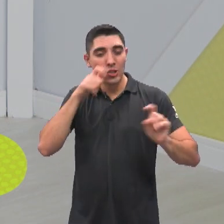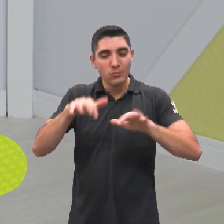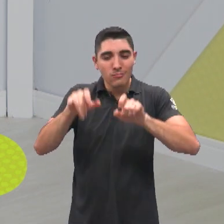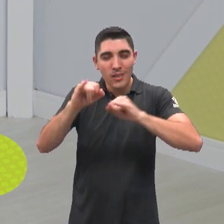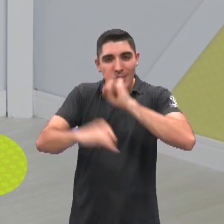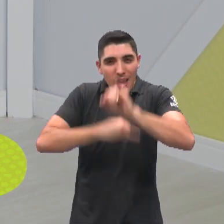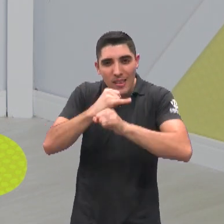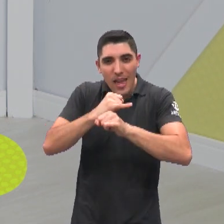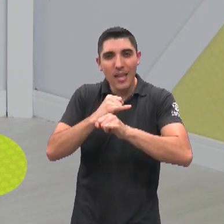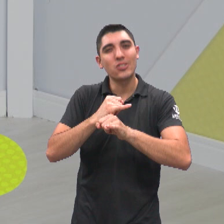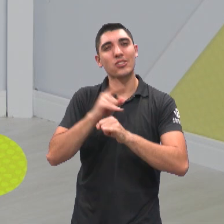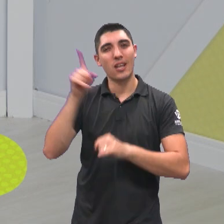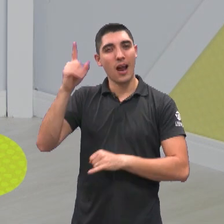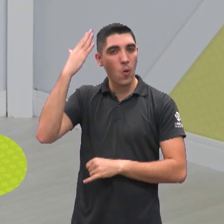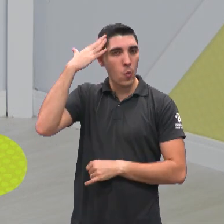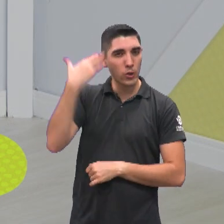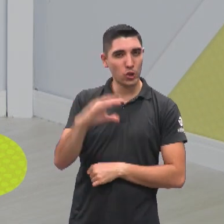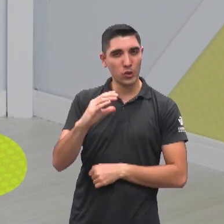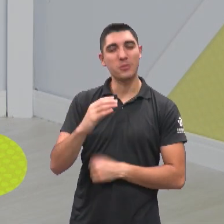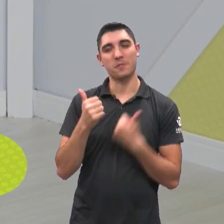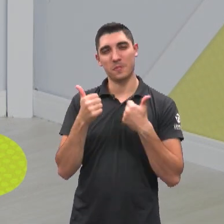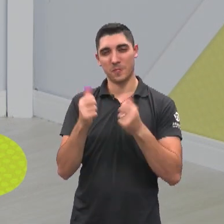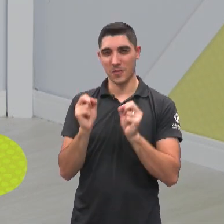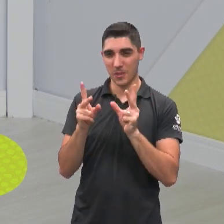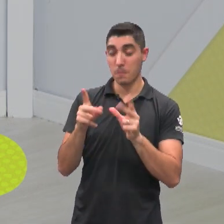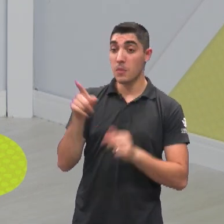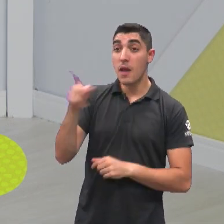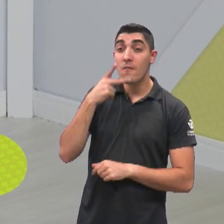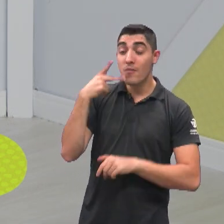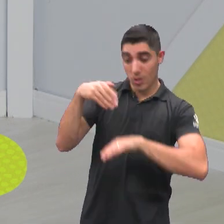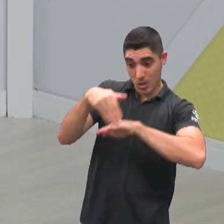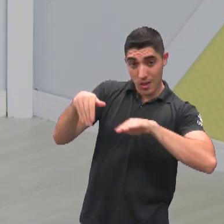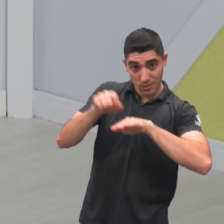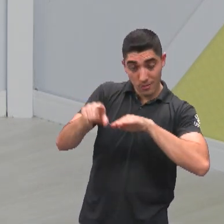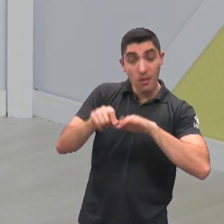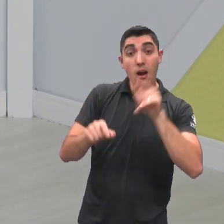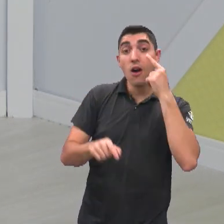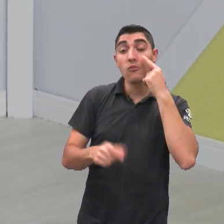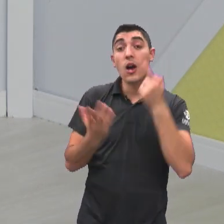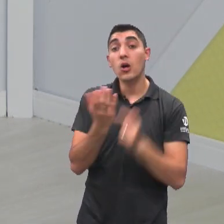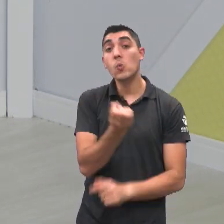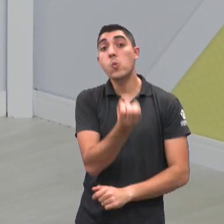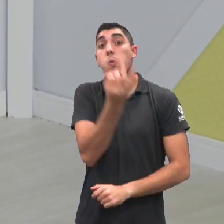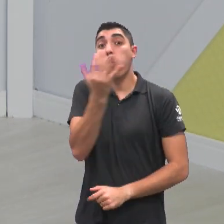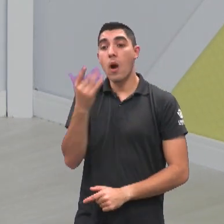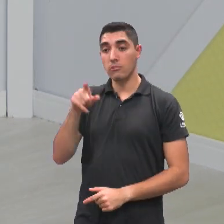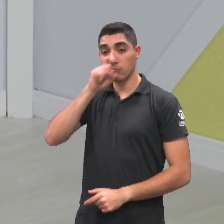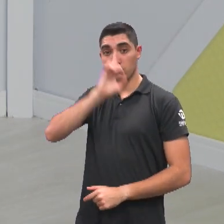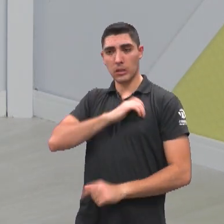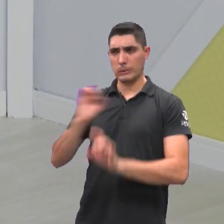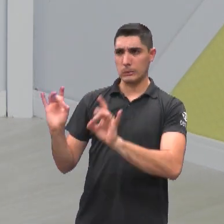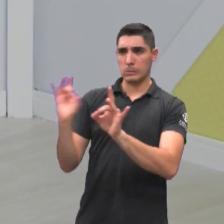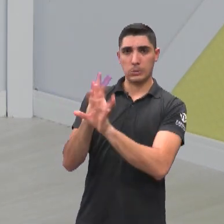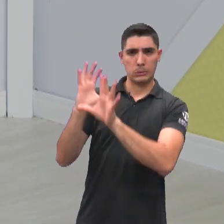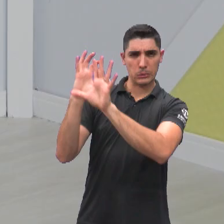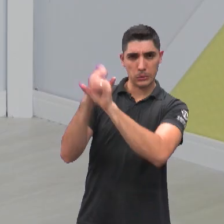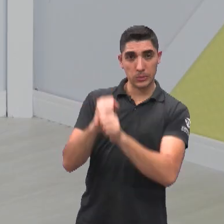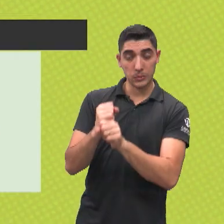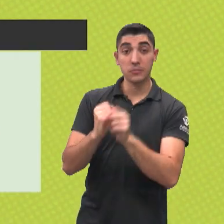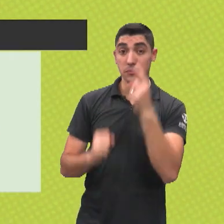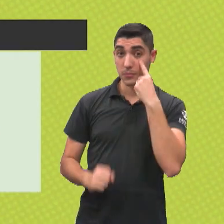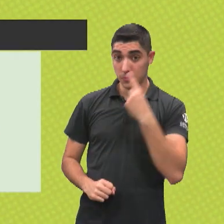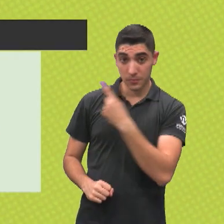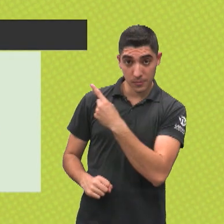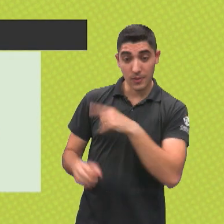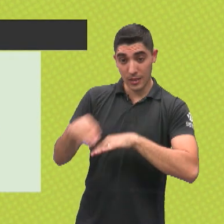no Águia DV, tá certo? Brunão falou de atacantes, vamos ver aqui a relação de jogadores do São José, já incluindo o Luciano. Olha só, os